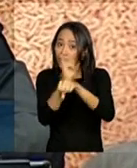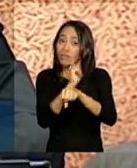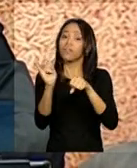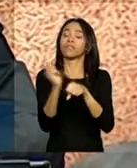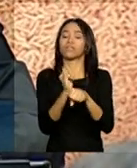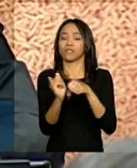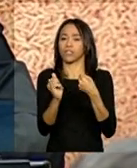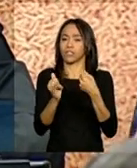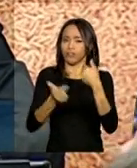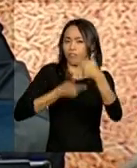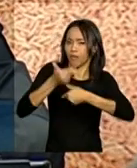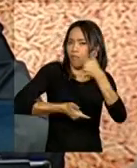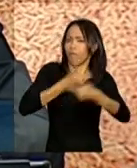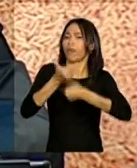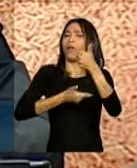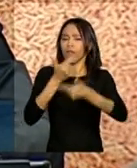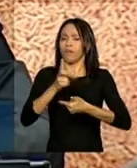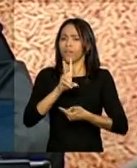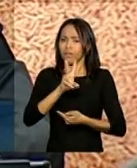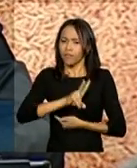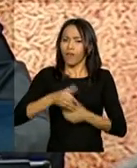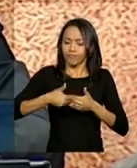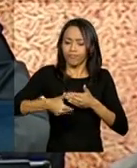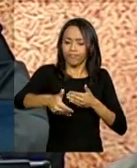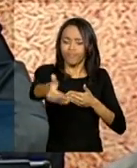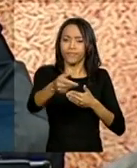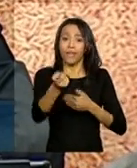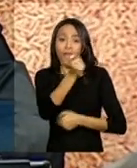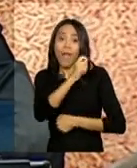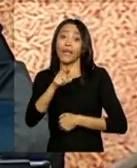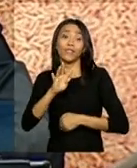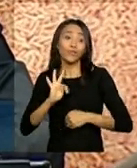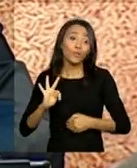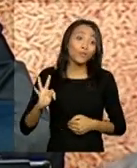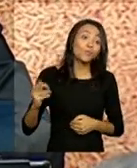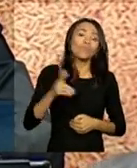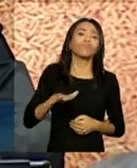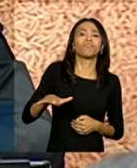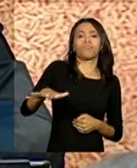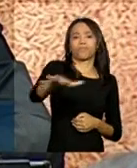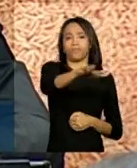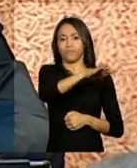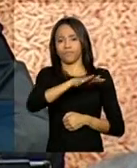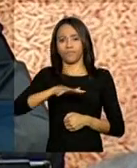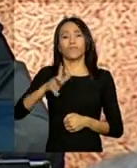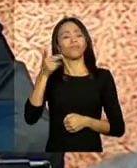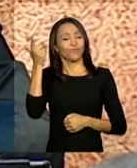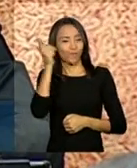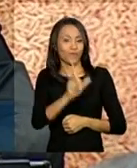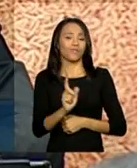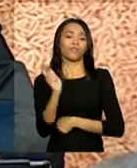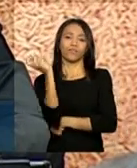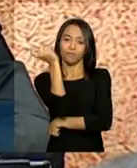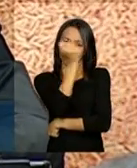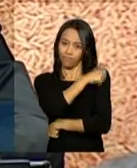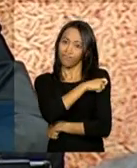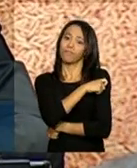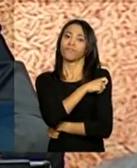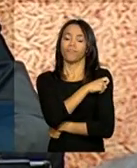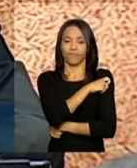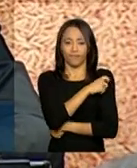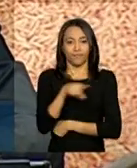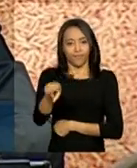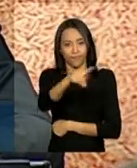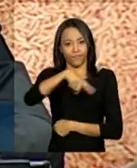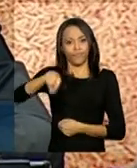estratégica com as escolas é garantir uma alta cobertura vacinal eh em todas as doses a ser aplicadas eh na